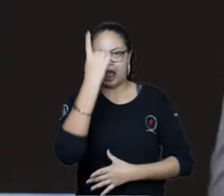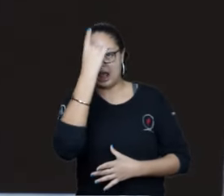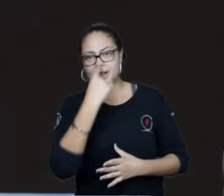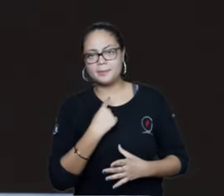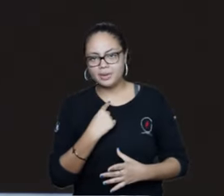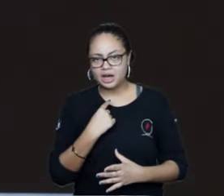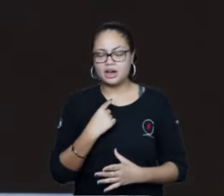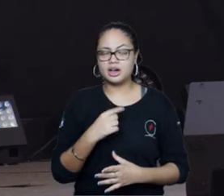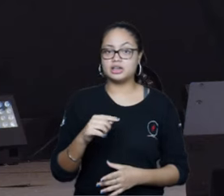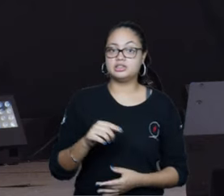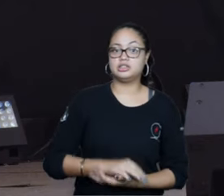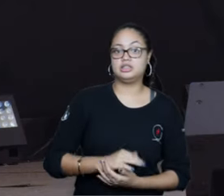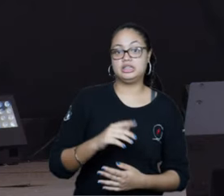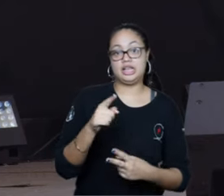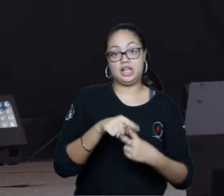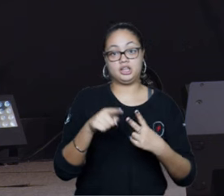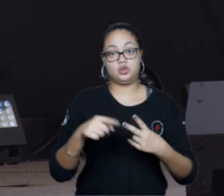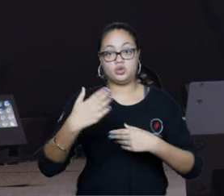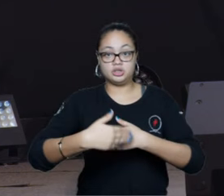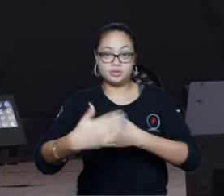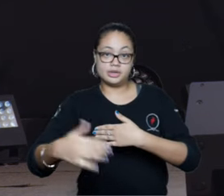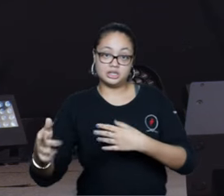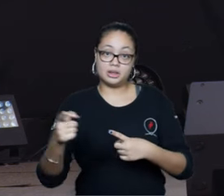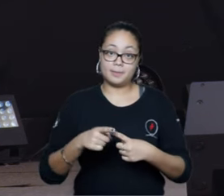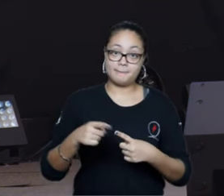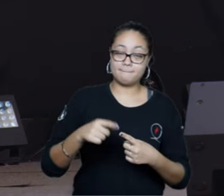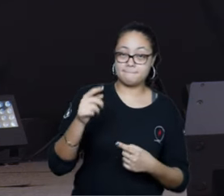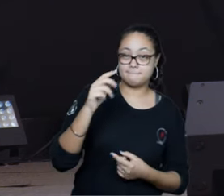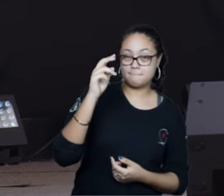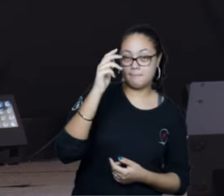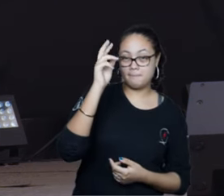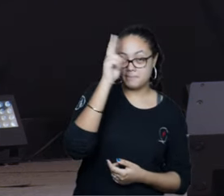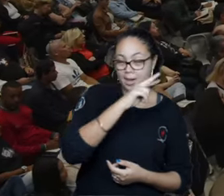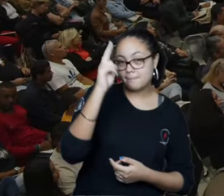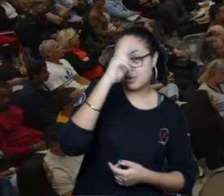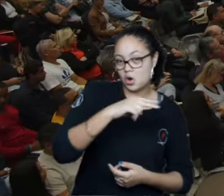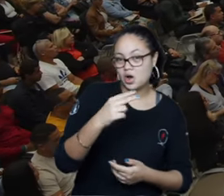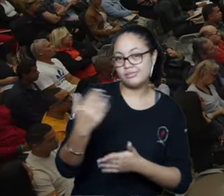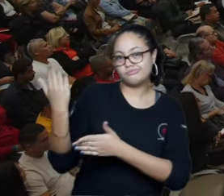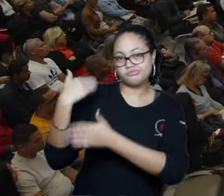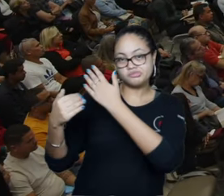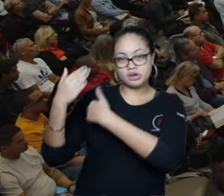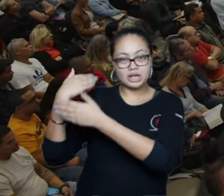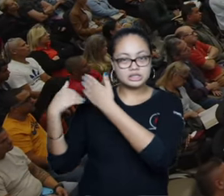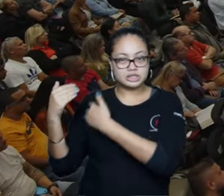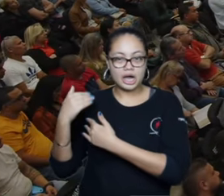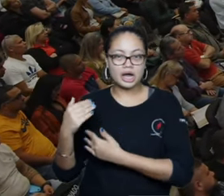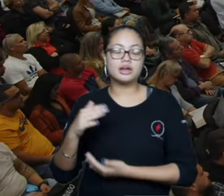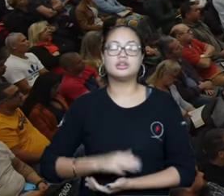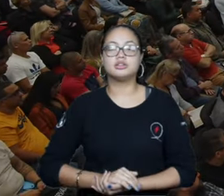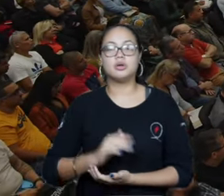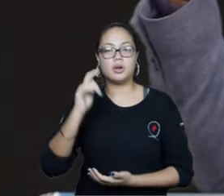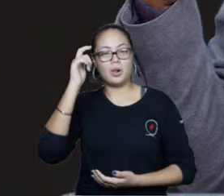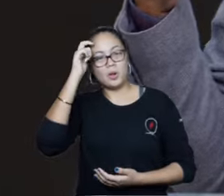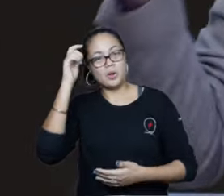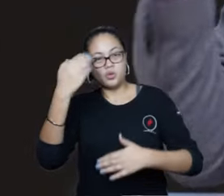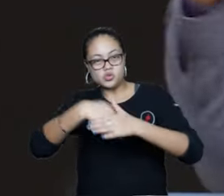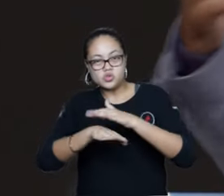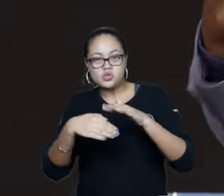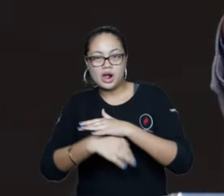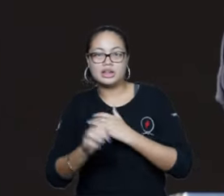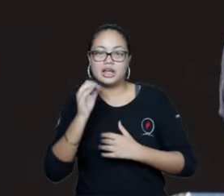a sua mente tem dois processos memória que tem a ver com o passado o HD para guardar